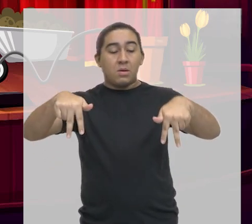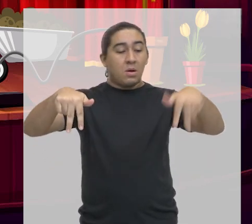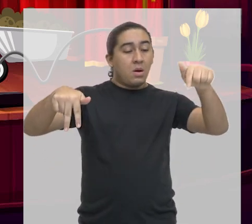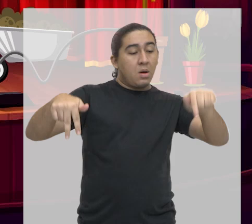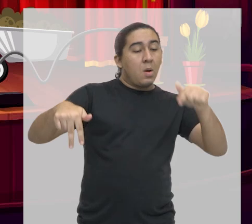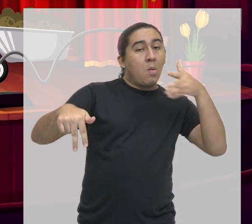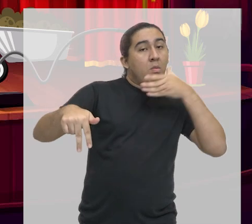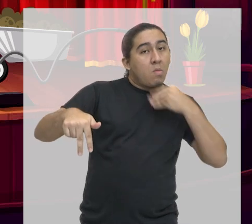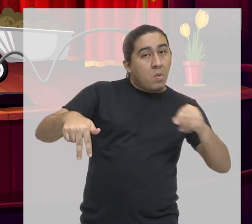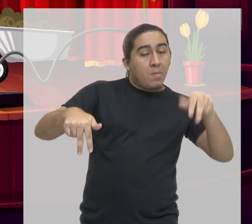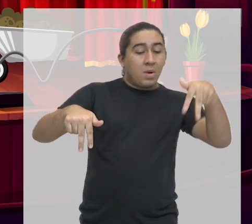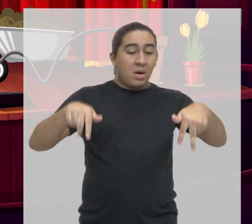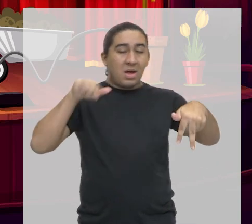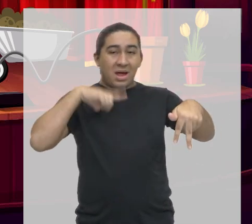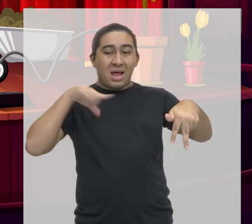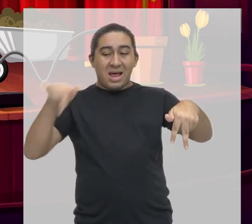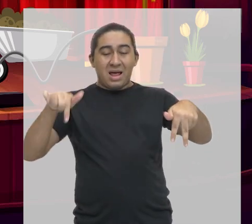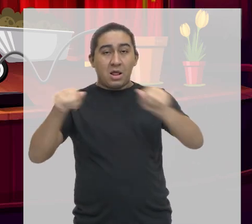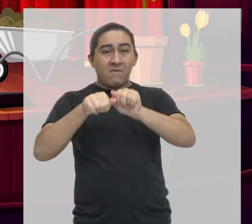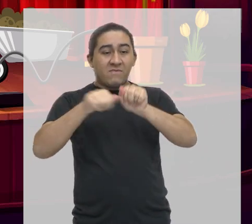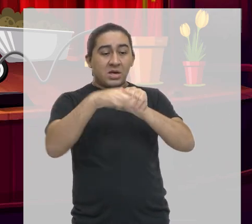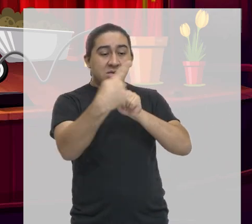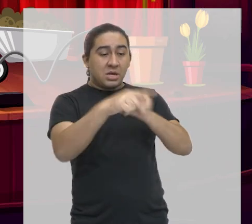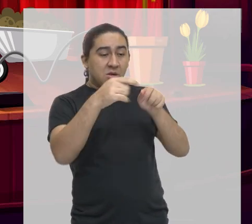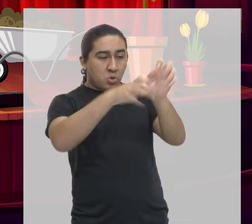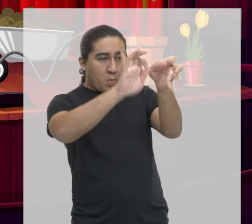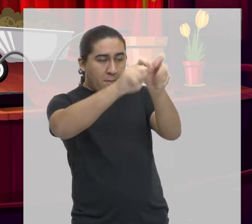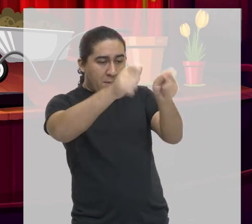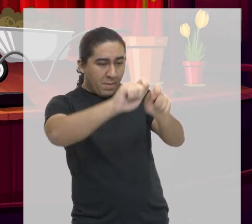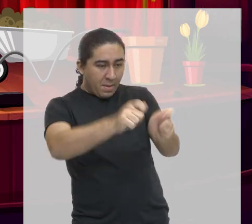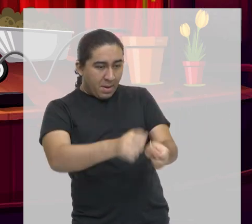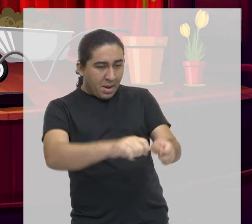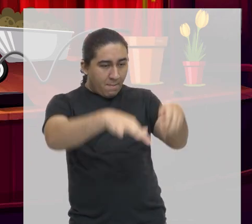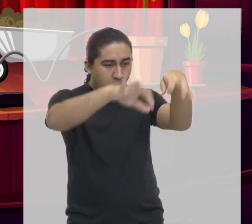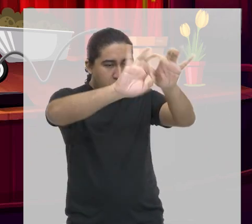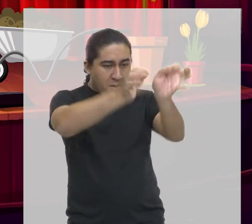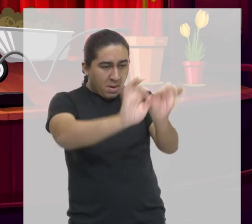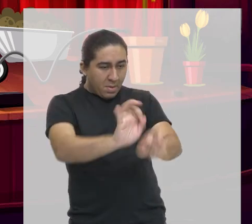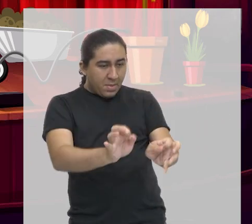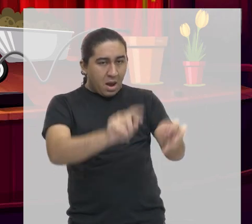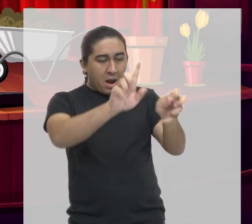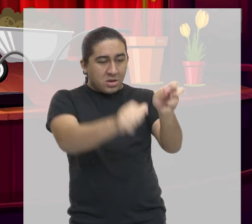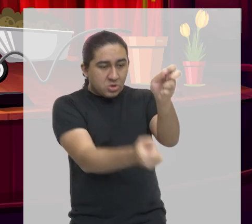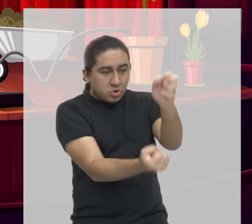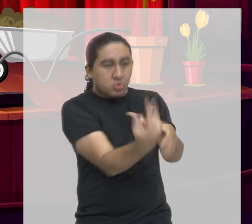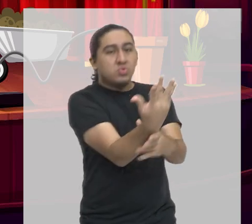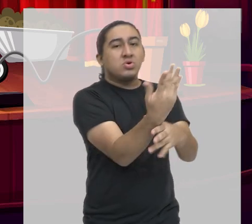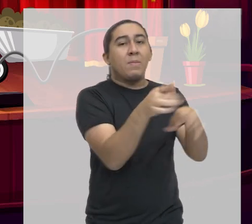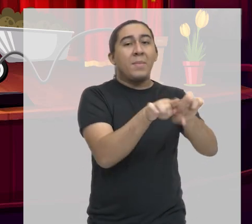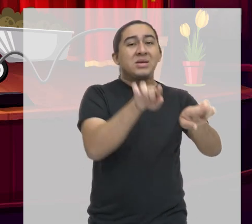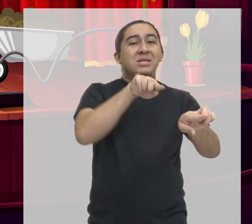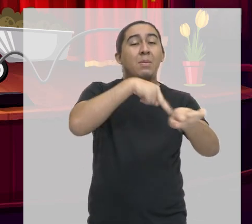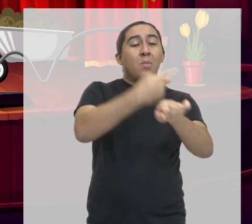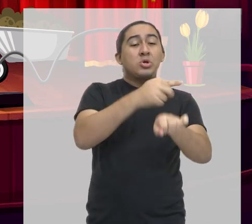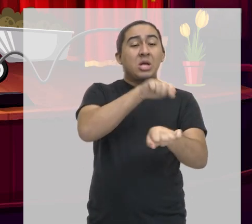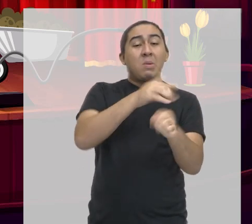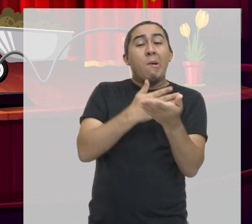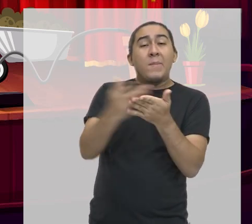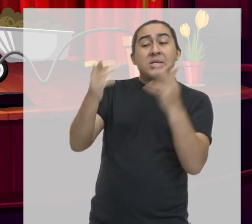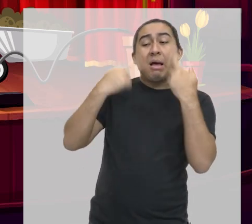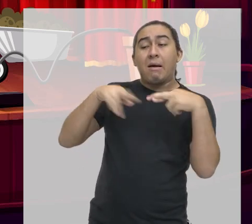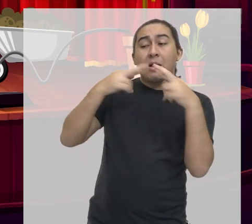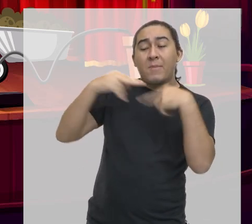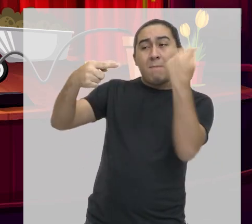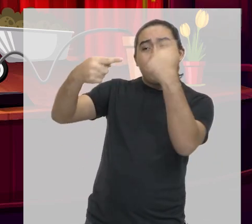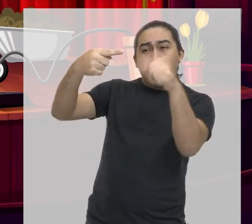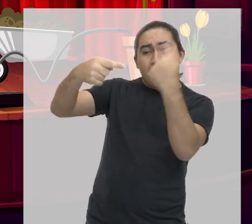companhia. Inicialmente, ele preenche o vazio da solidão, mas aos poucos começa a limitar a liberdade da moça,